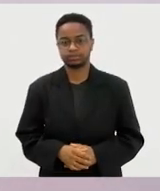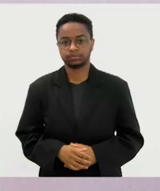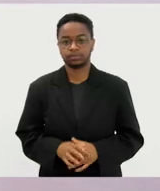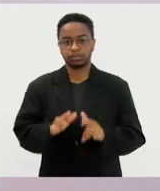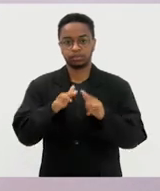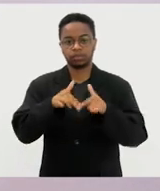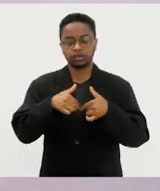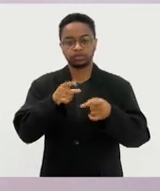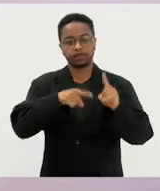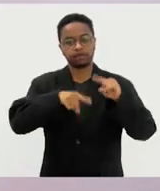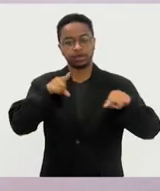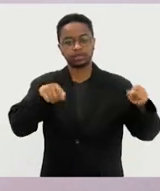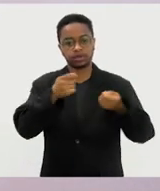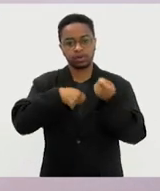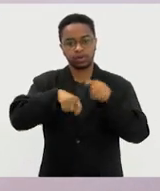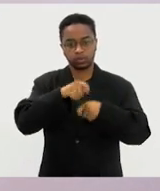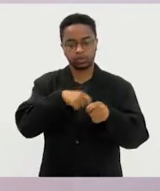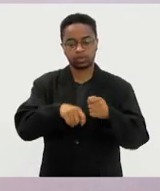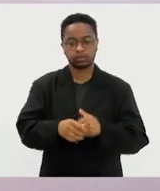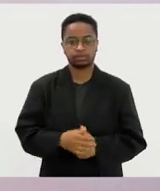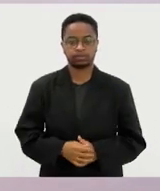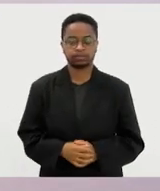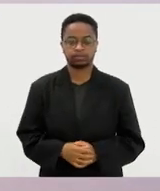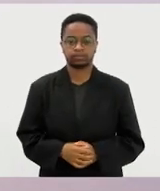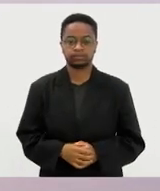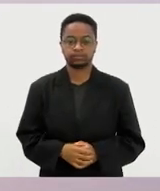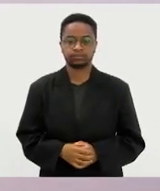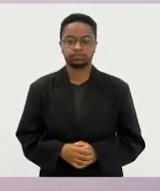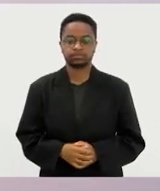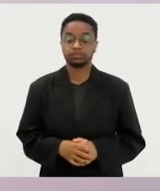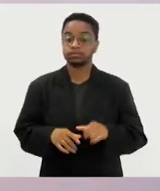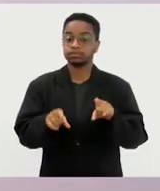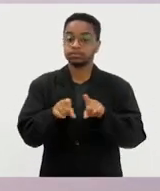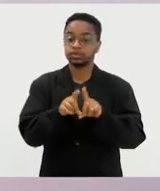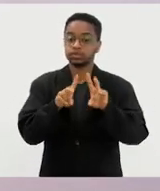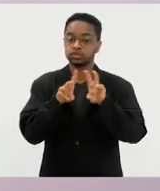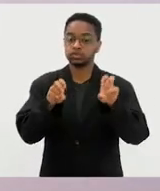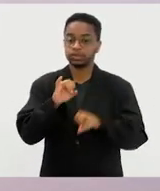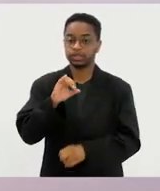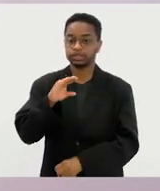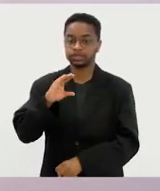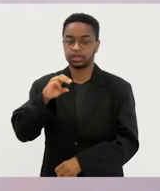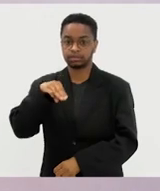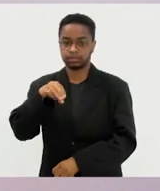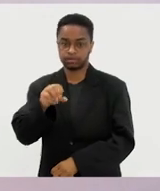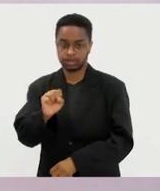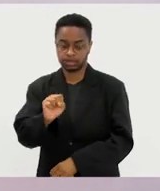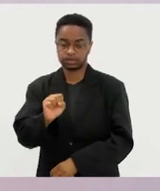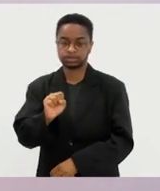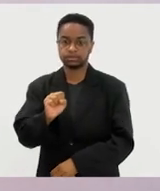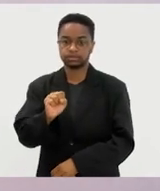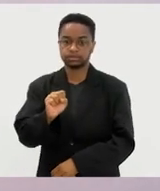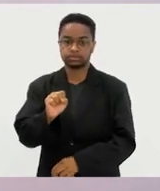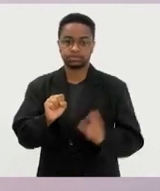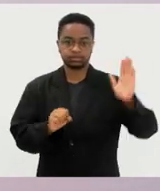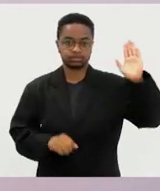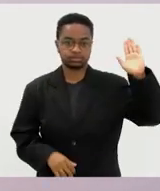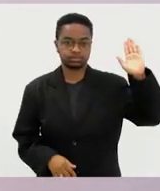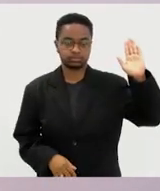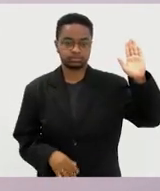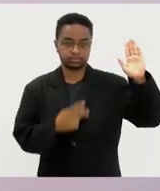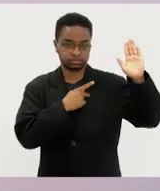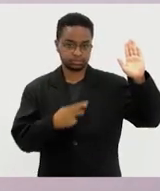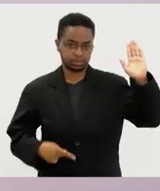econômicas que regem essa conta. Em relação à ICMS, aqui nós temos uma... Presidente,